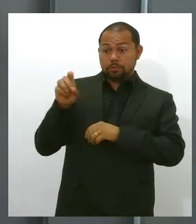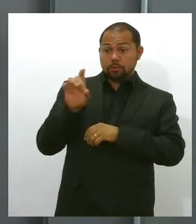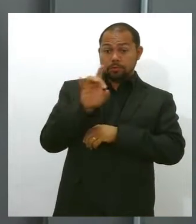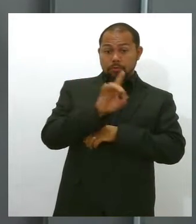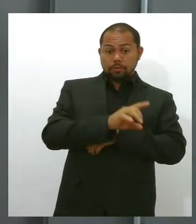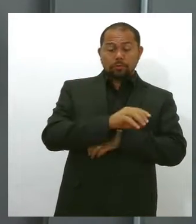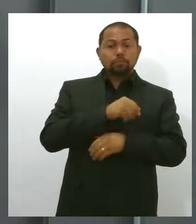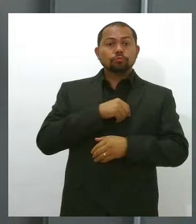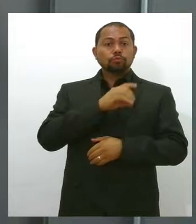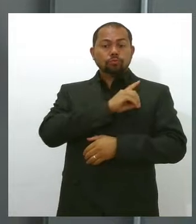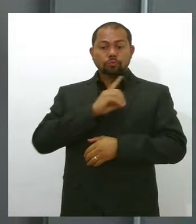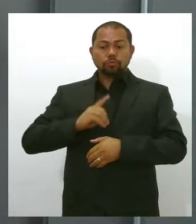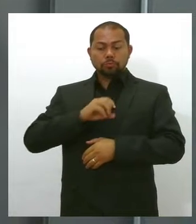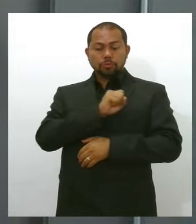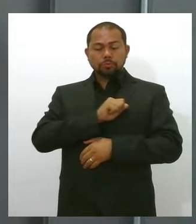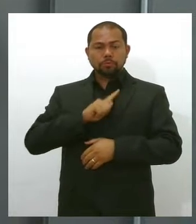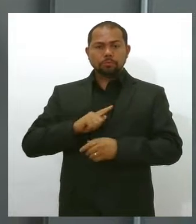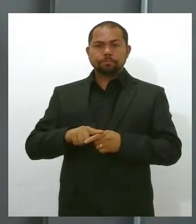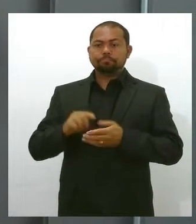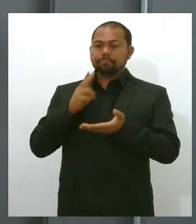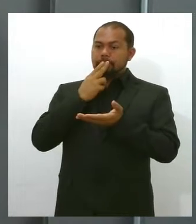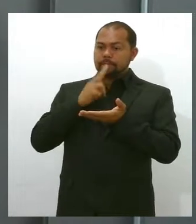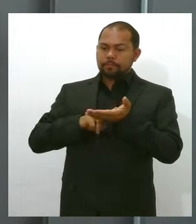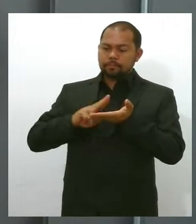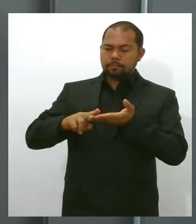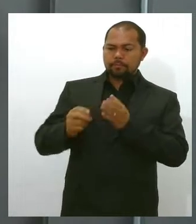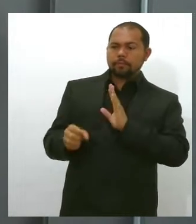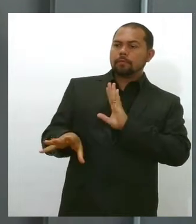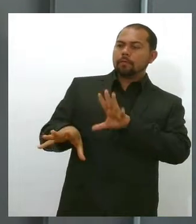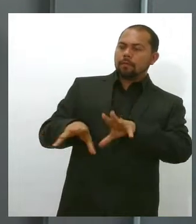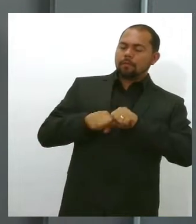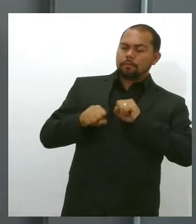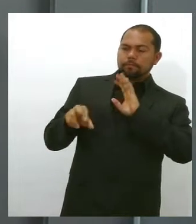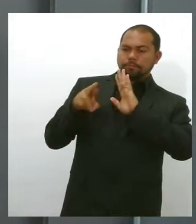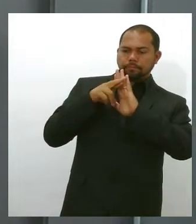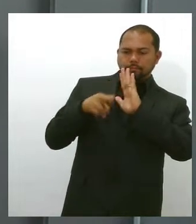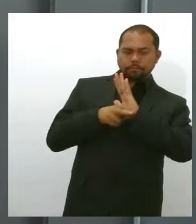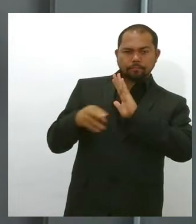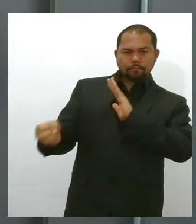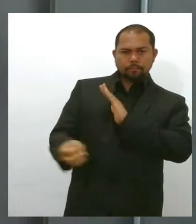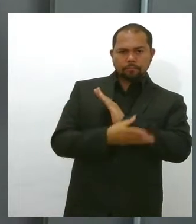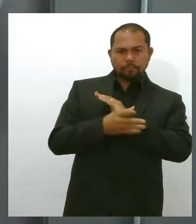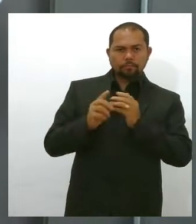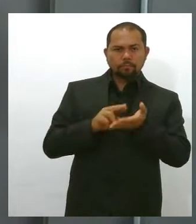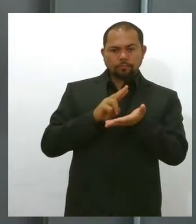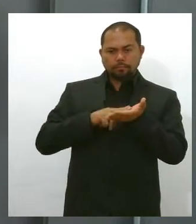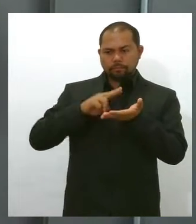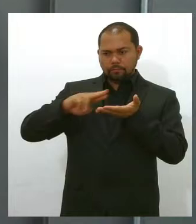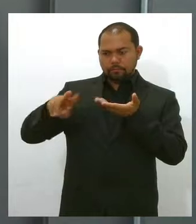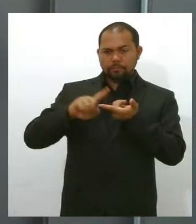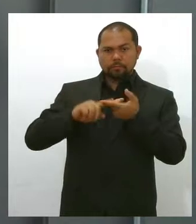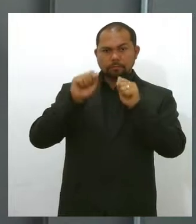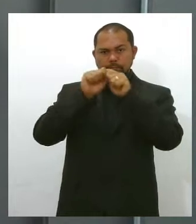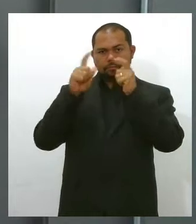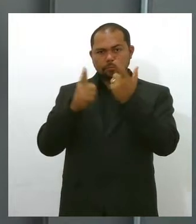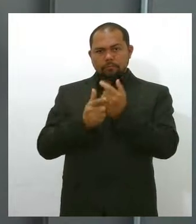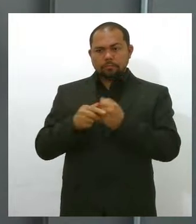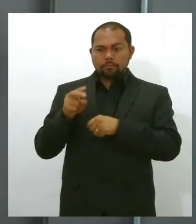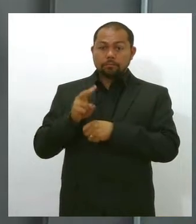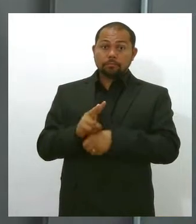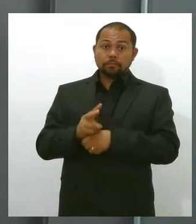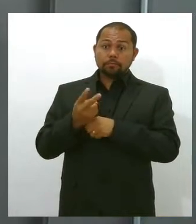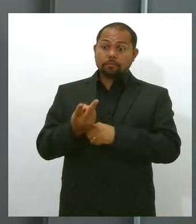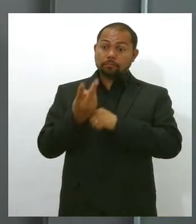Correios adotam novas regras para envio de encomendas alesi e fiscaliza a sessão especial em homenagem a Maçonaria